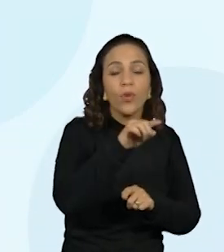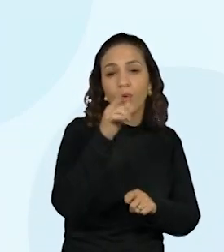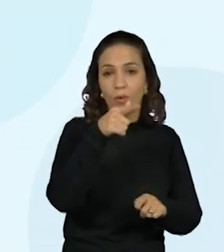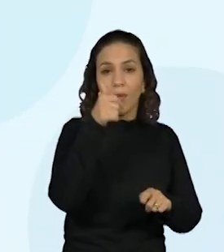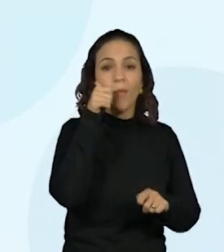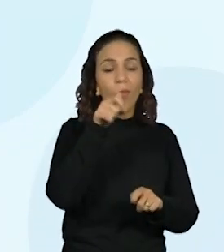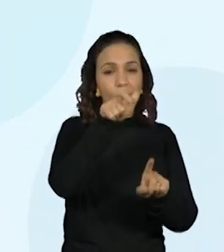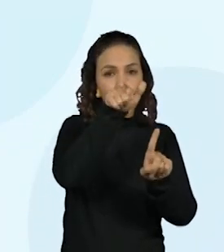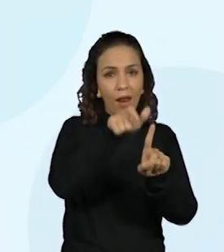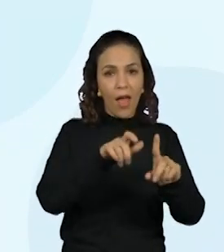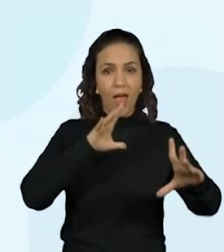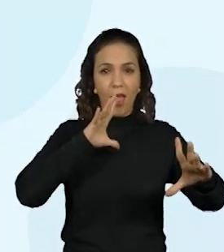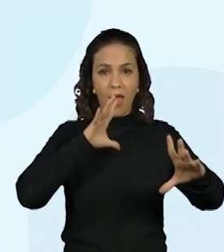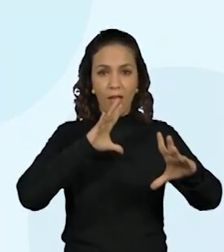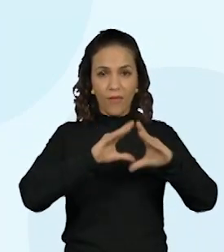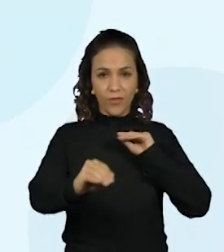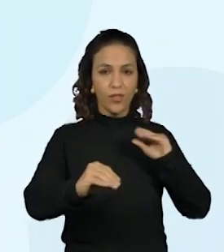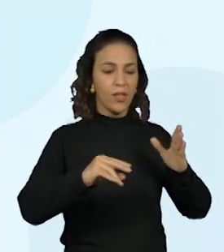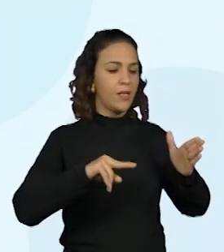Barambo.